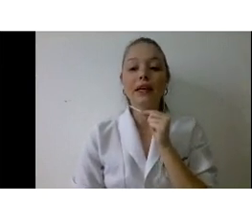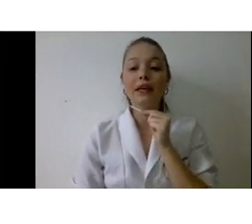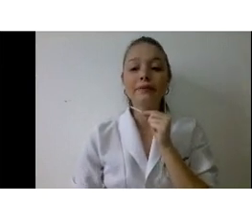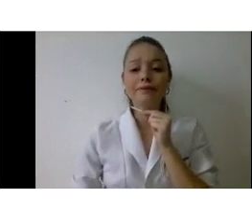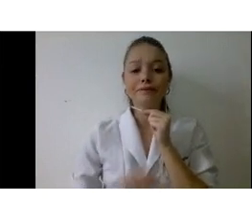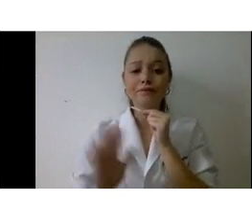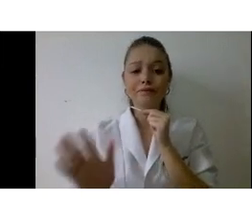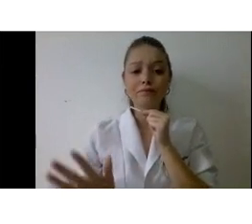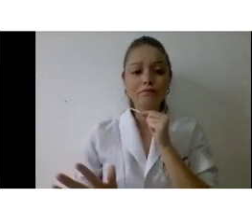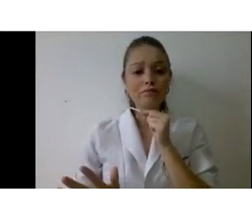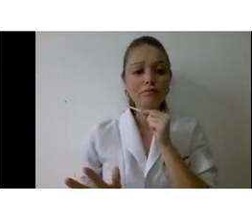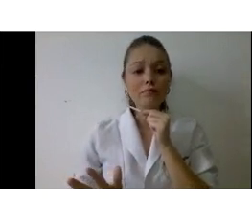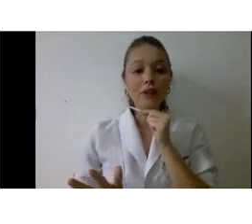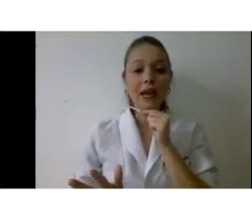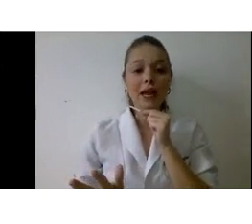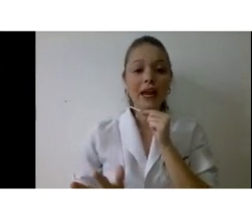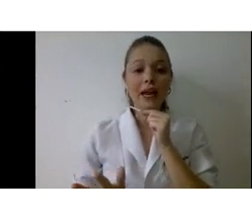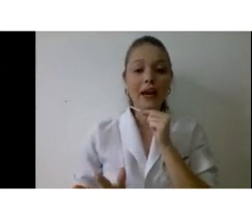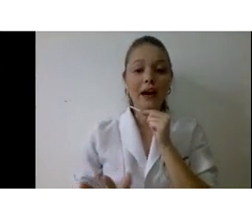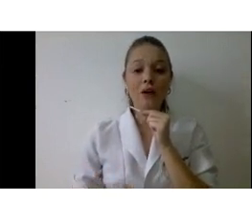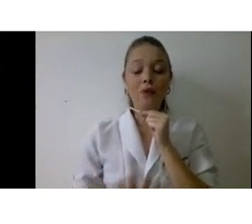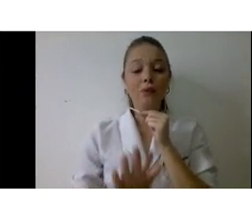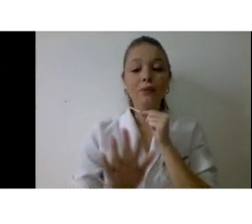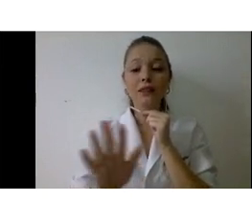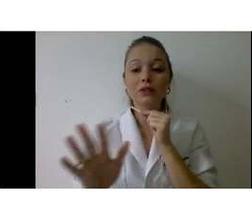vou ter que ter aí